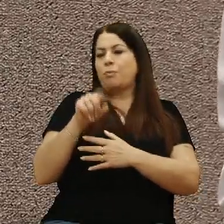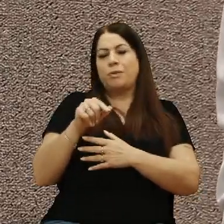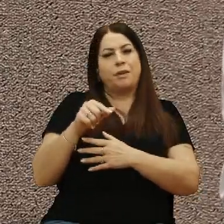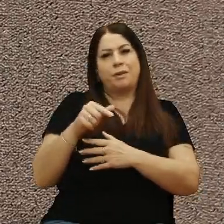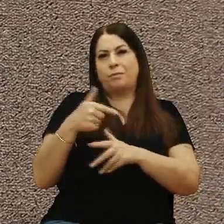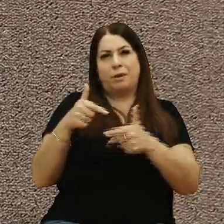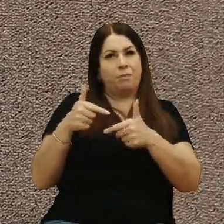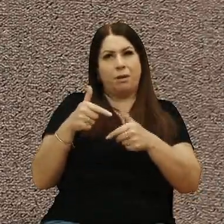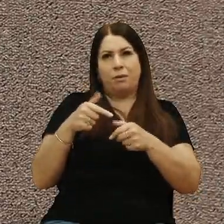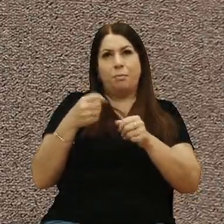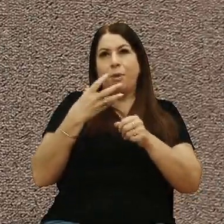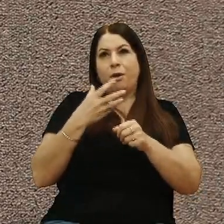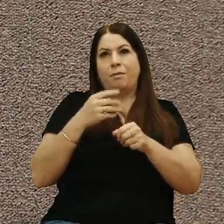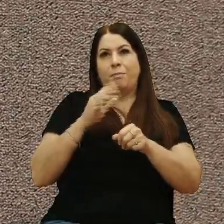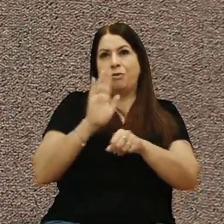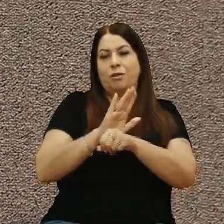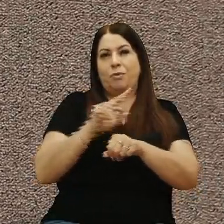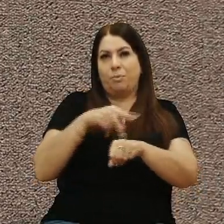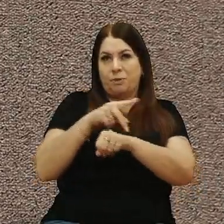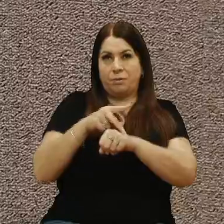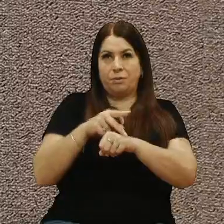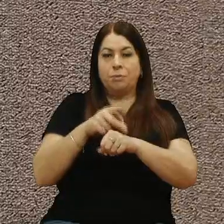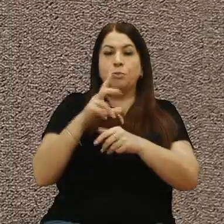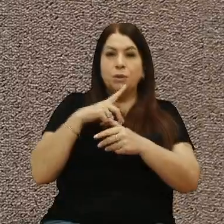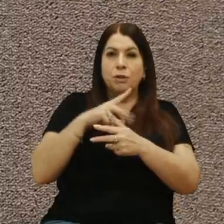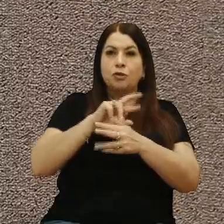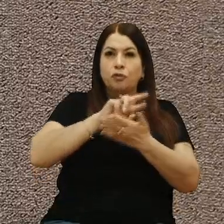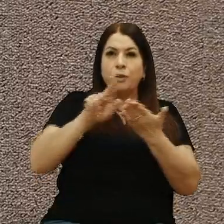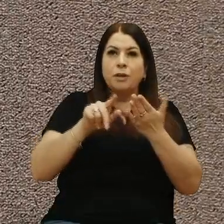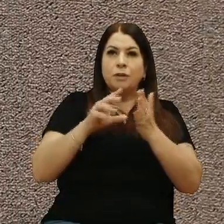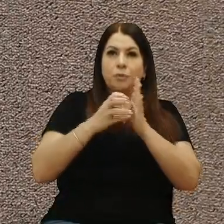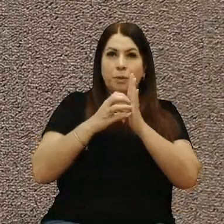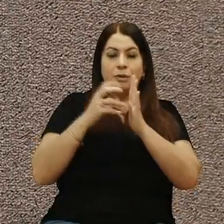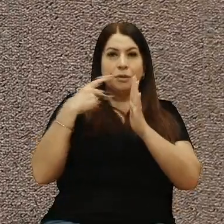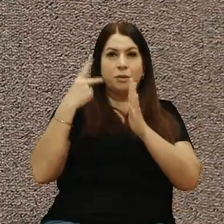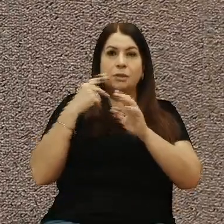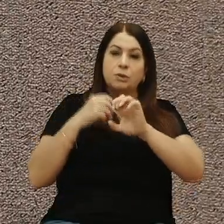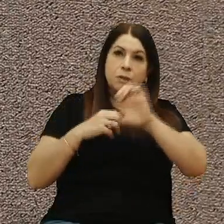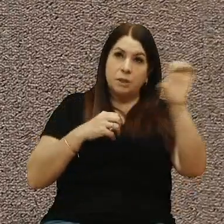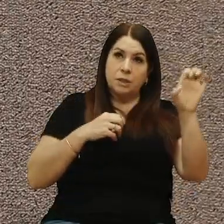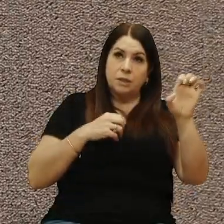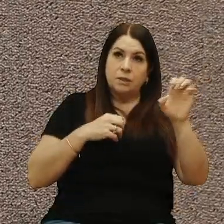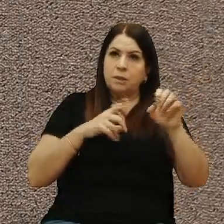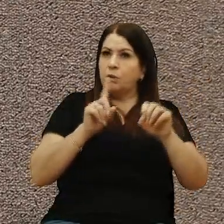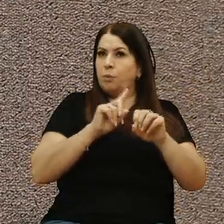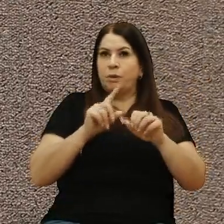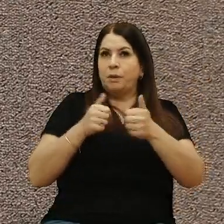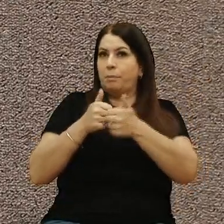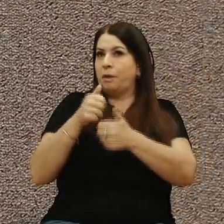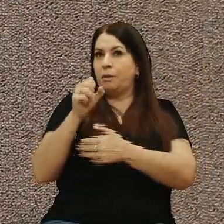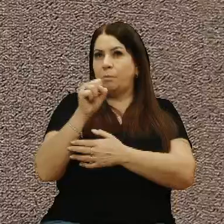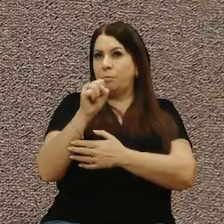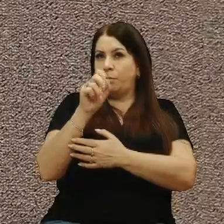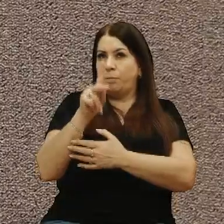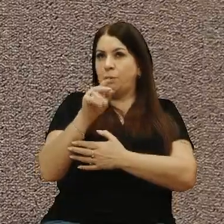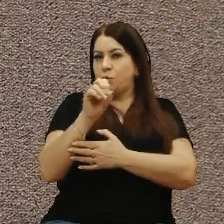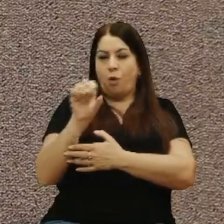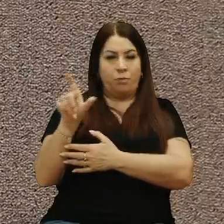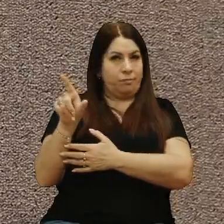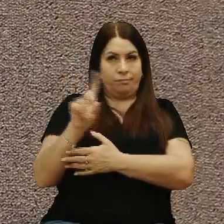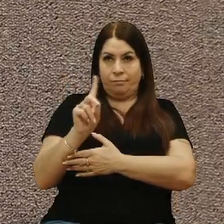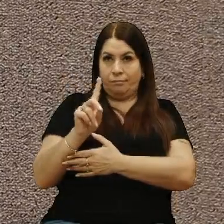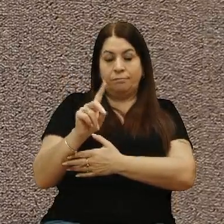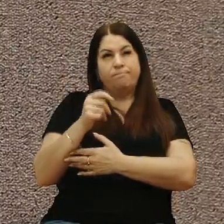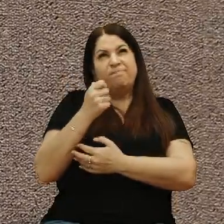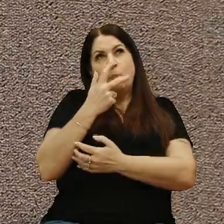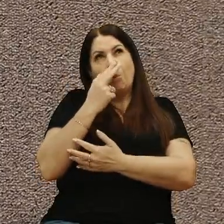nação, porque a gente tem vários partidos que são de esquerda, mas que não chegam nem perto desse partido aí. Então,